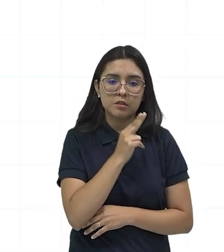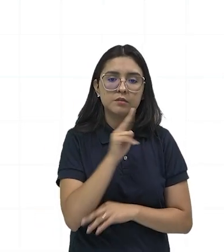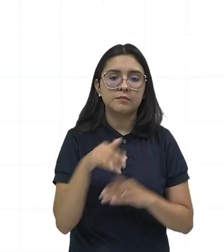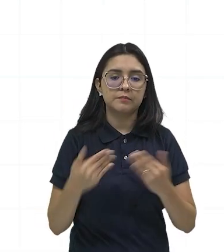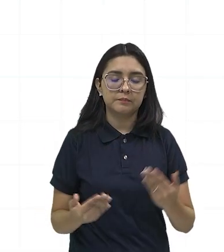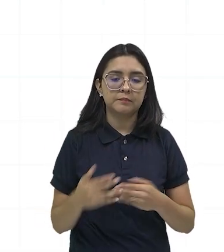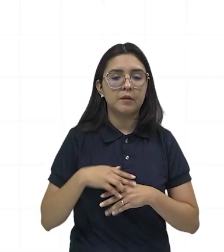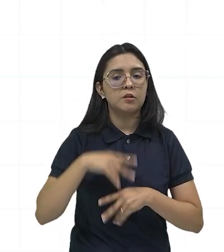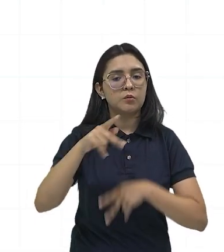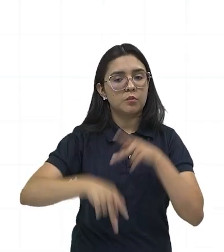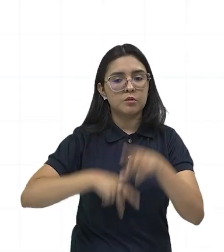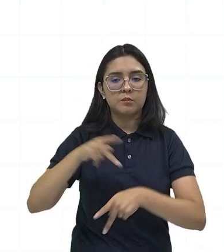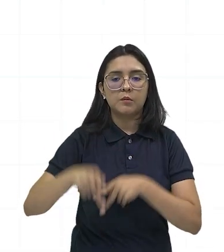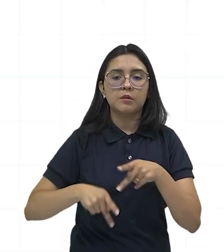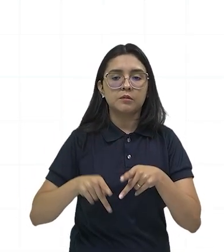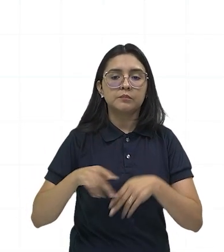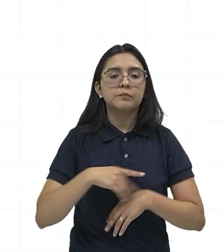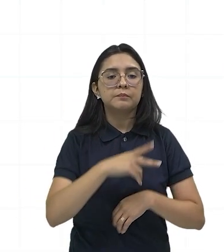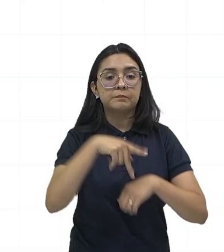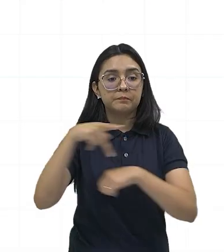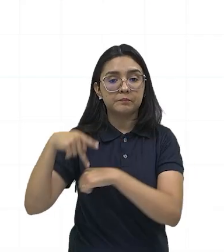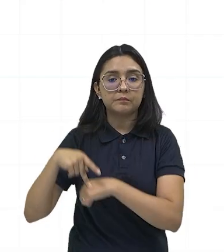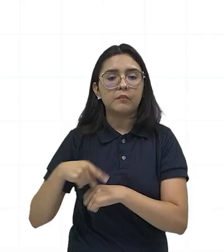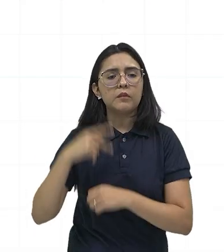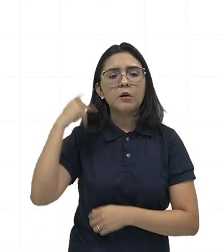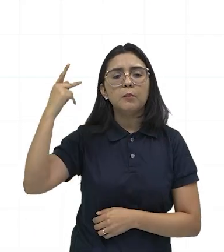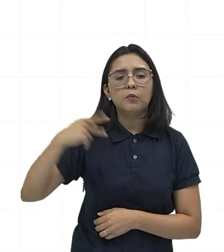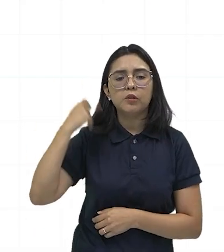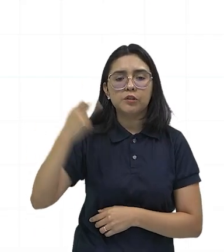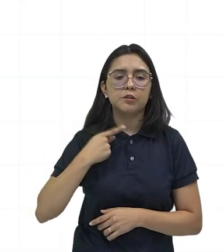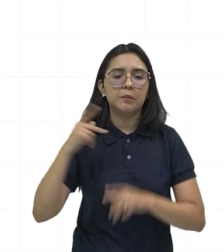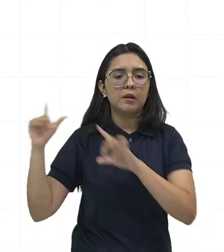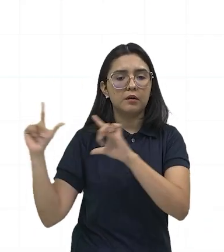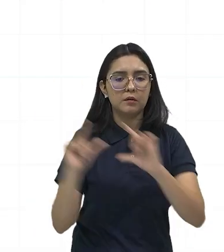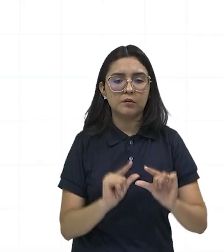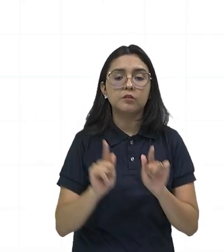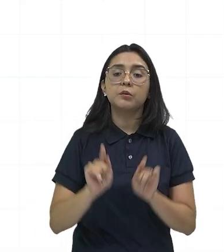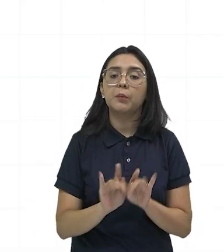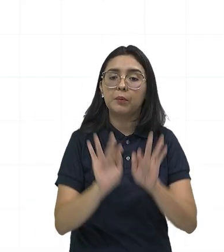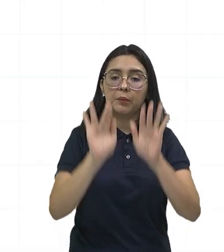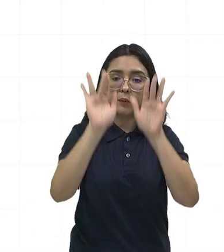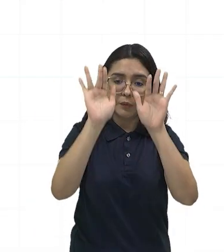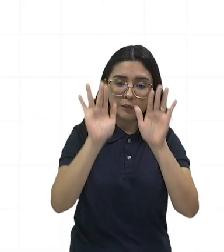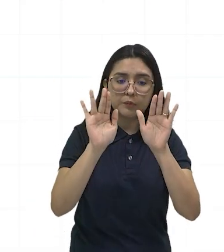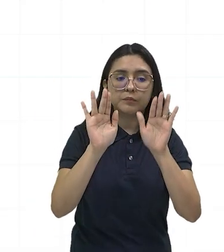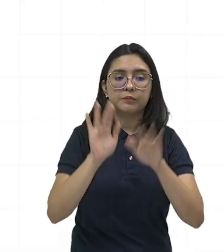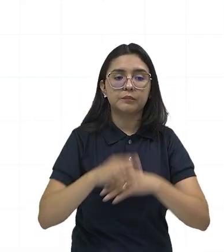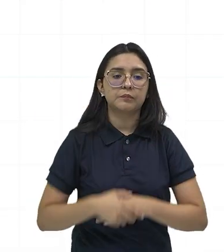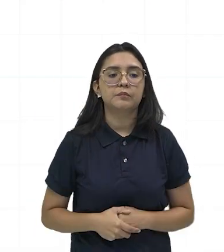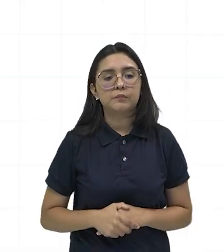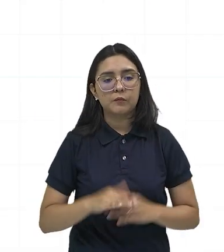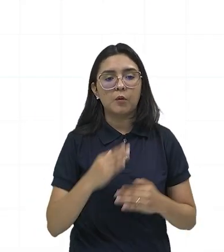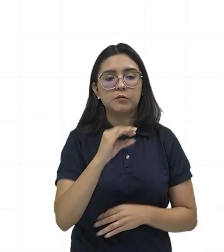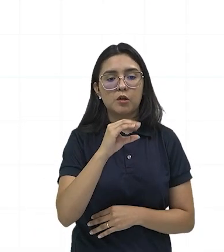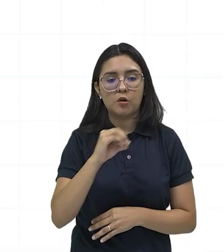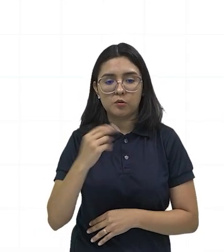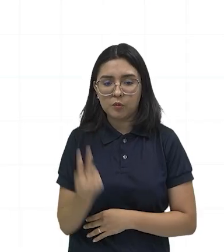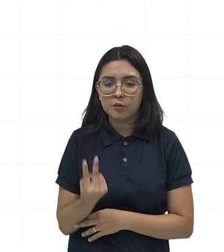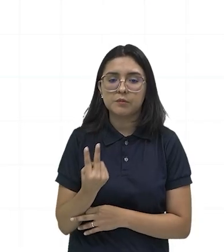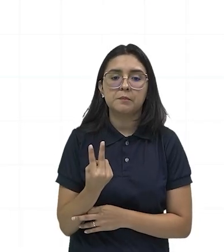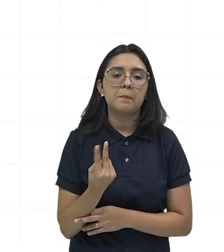para todas as populações, e que políticas para a redução de emissão de gases de efeito estufa, como o